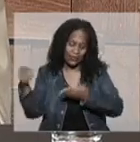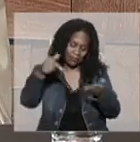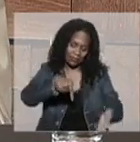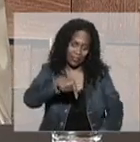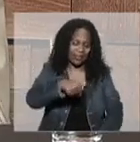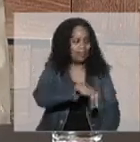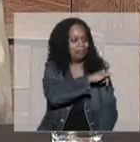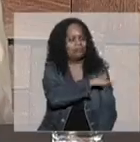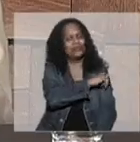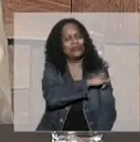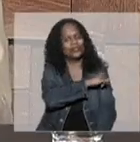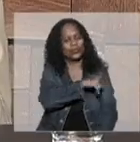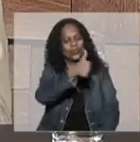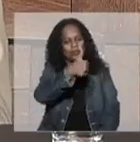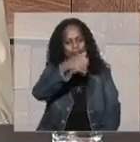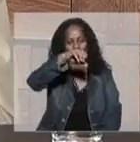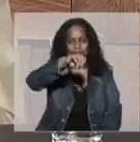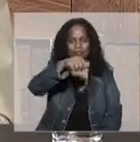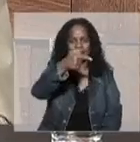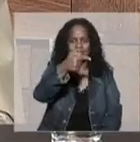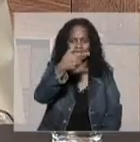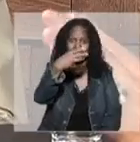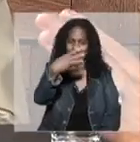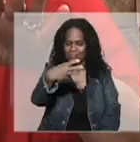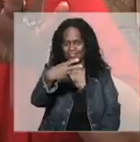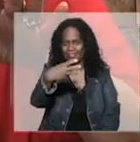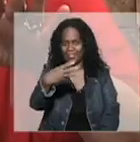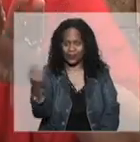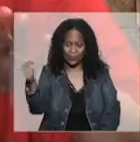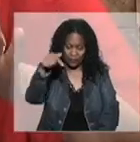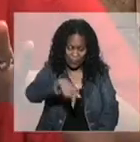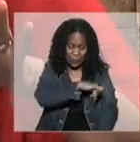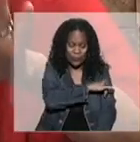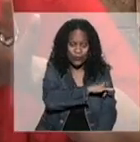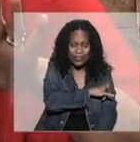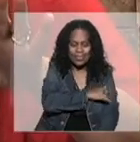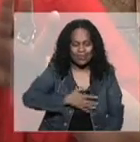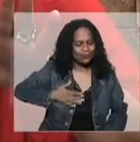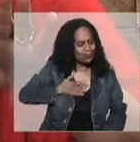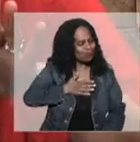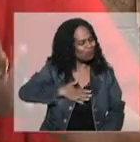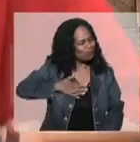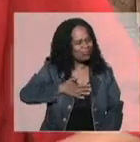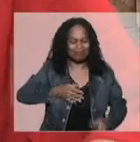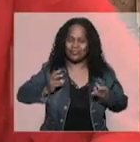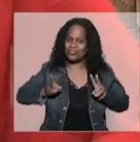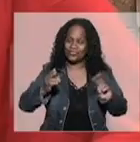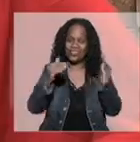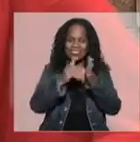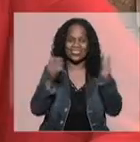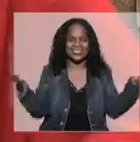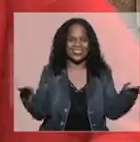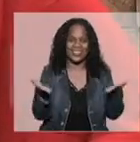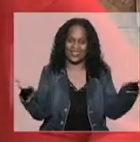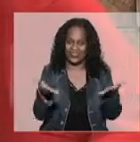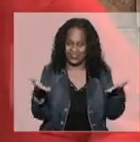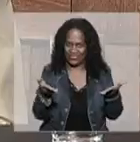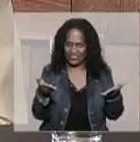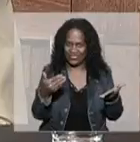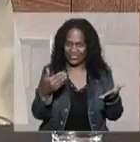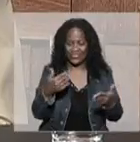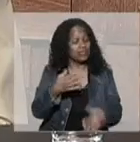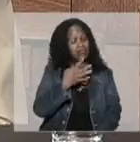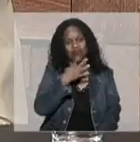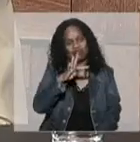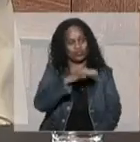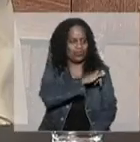eu vim para o Rio em janeiro de 73, para a Rádio Veio e Nacional. ficou. Vim e fiquei. Curtiu ficar aqui? Nossa, adorei. Você já conhecia o Rio? Era o